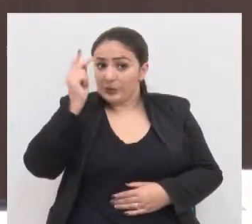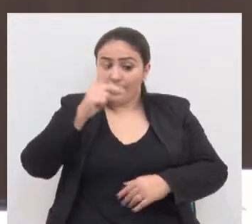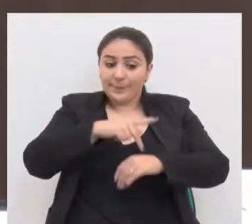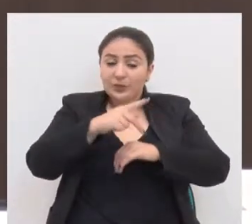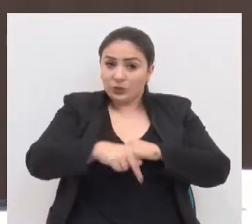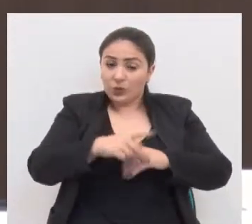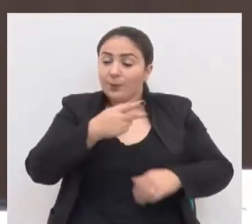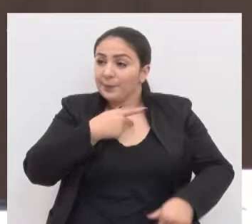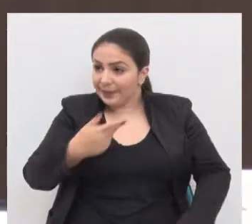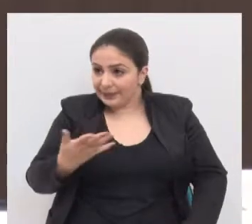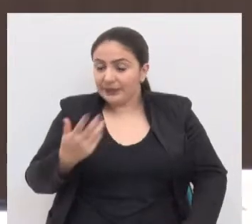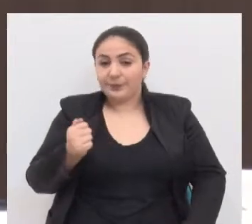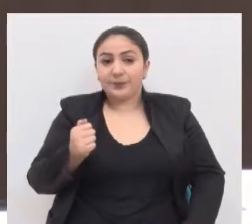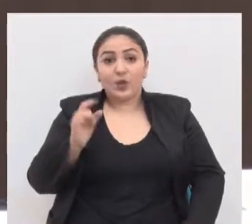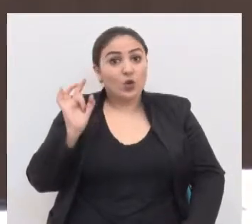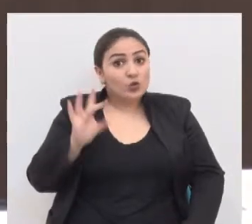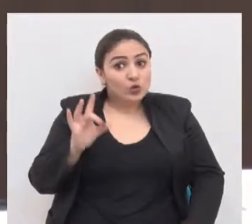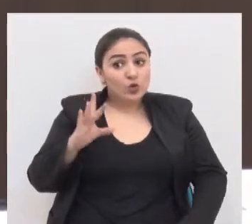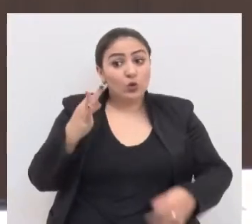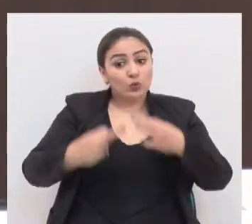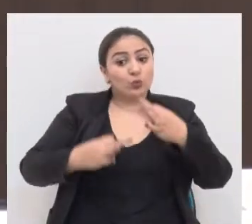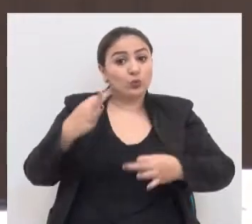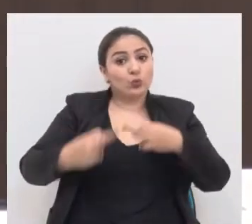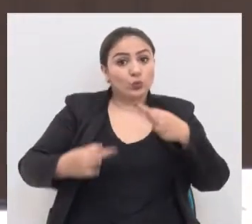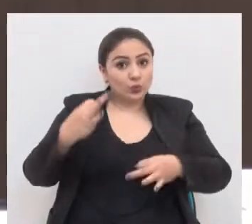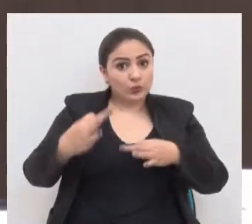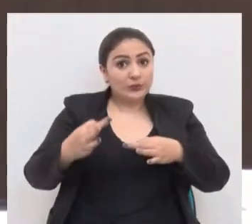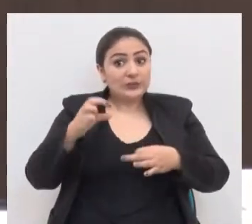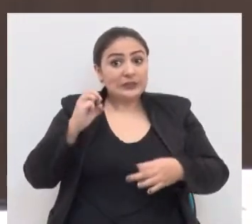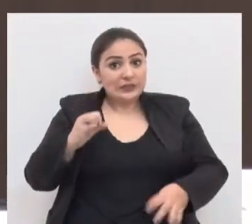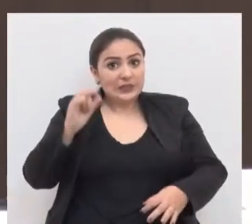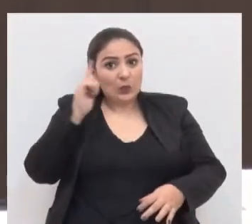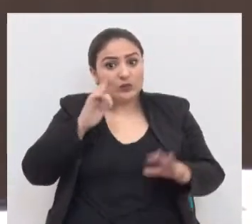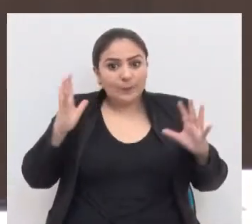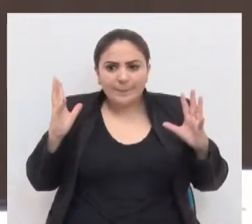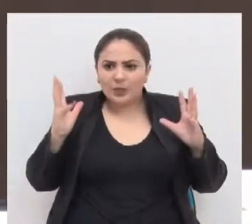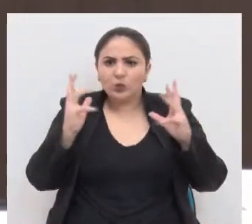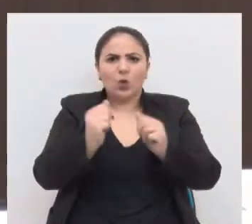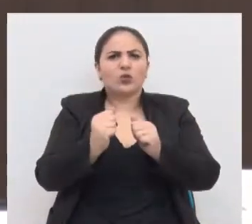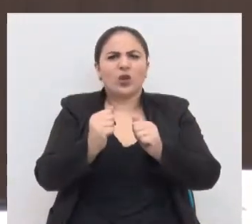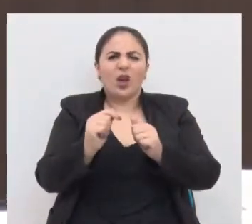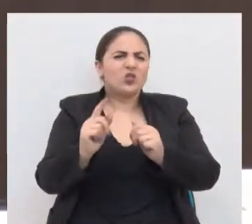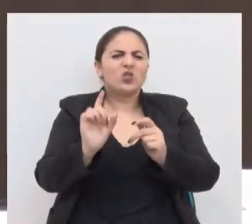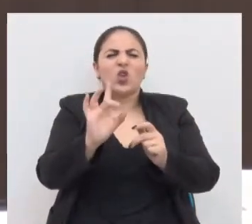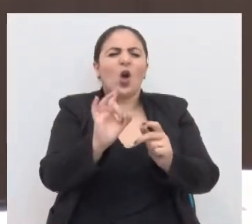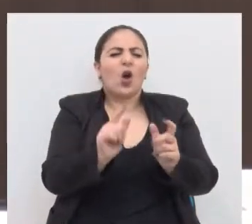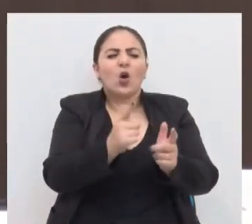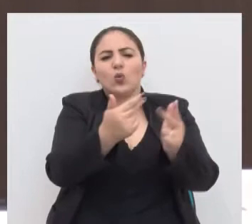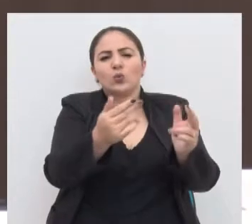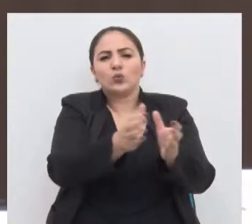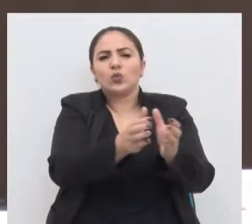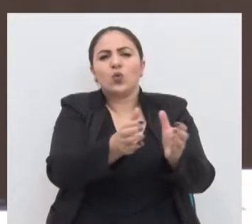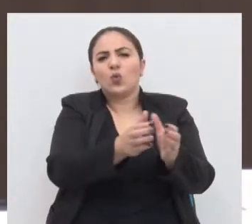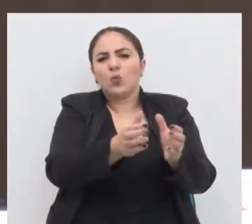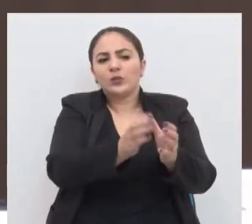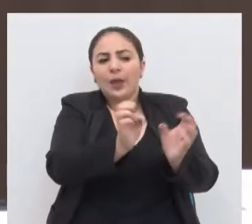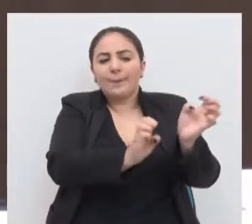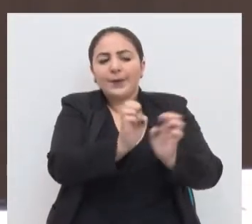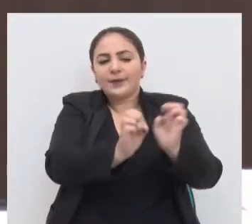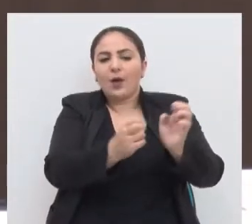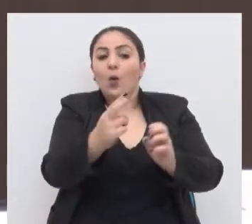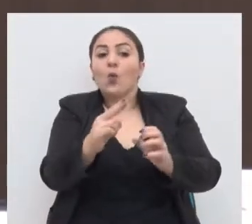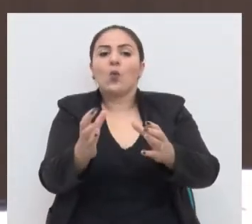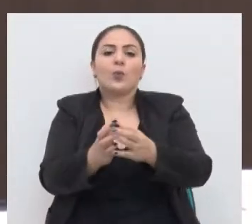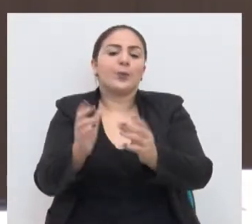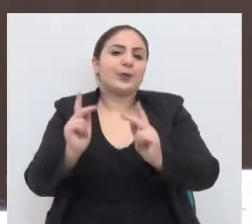O município de Passo Fundo, senhor presidente, só será justo e próspero se for para todos, e não para algum grupo de empresários